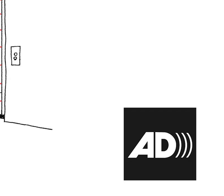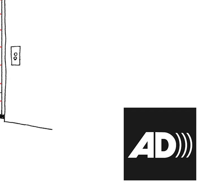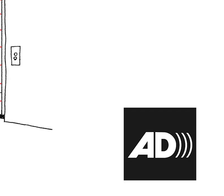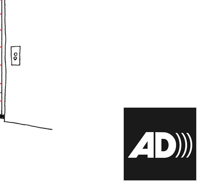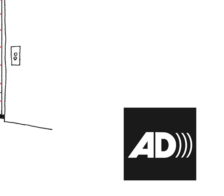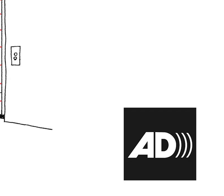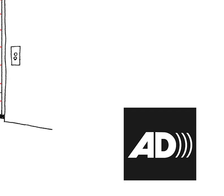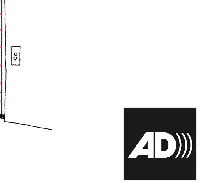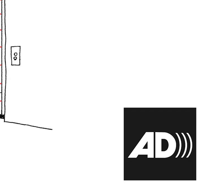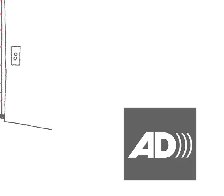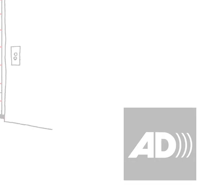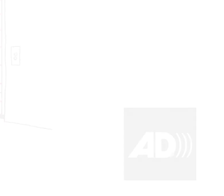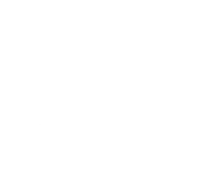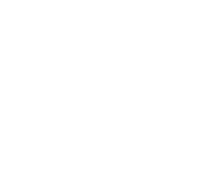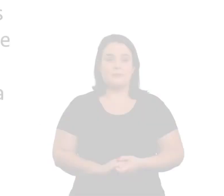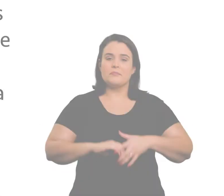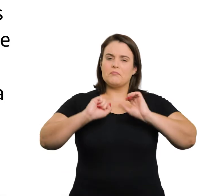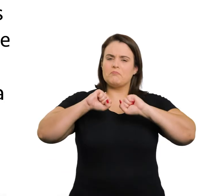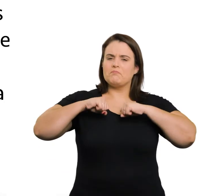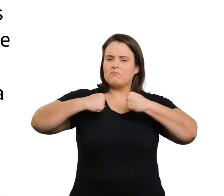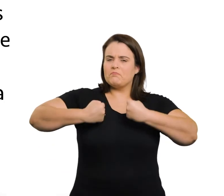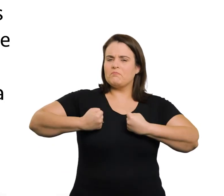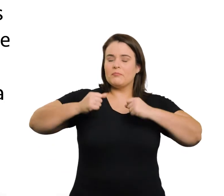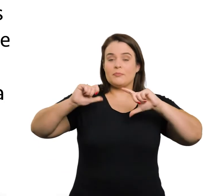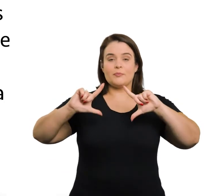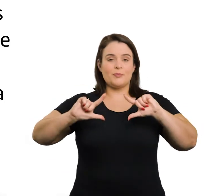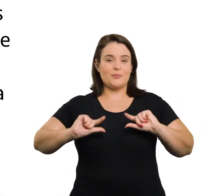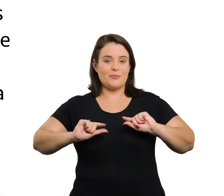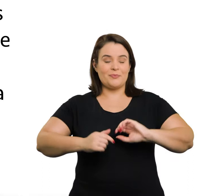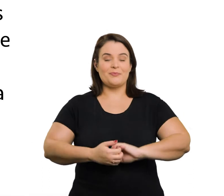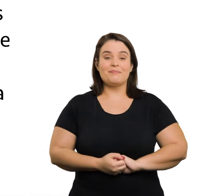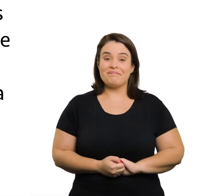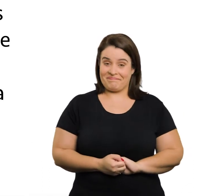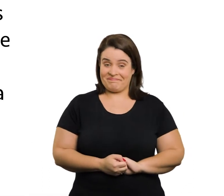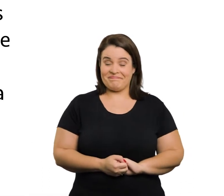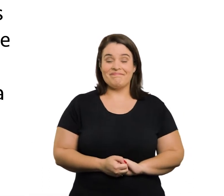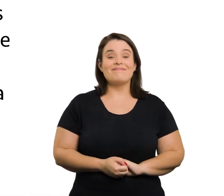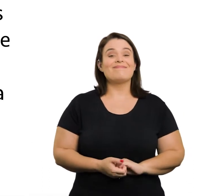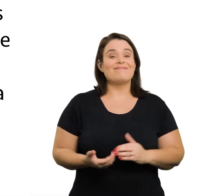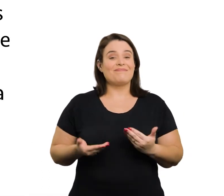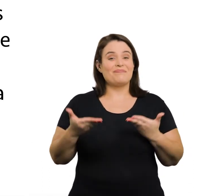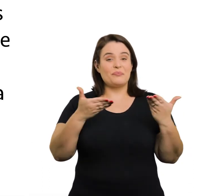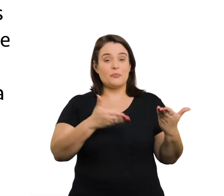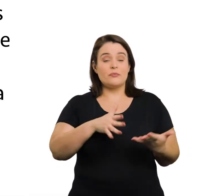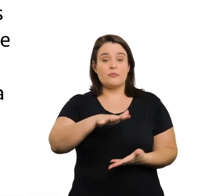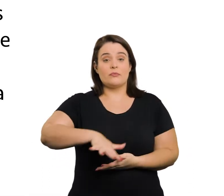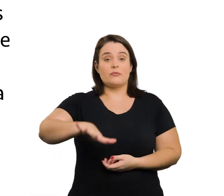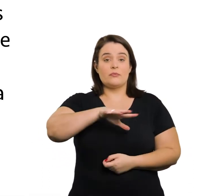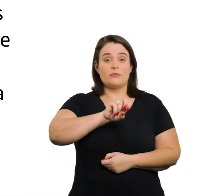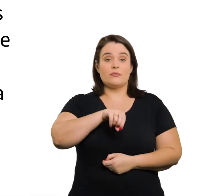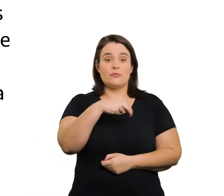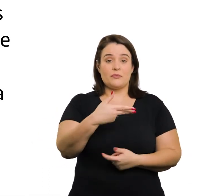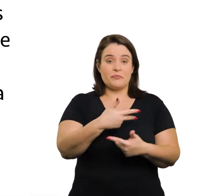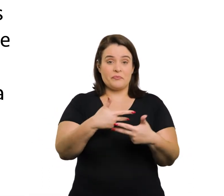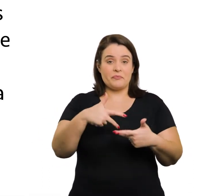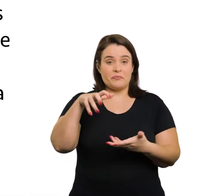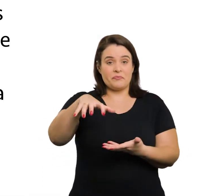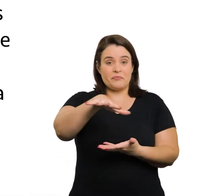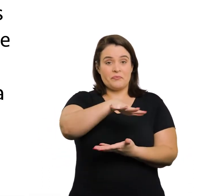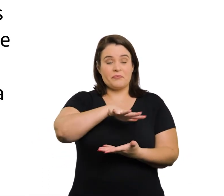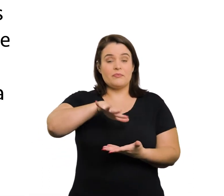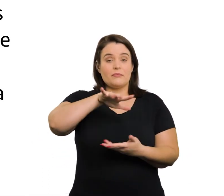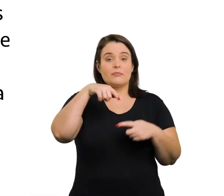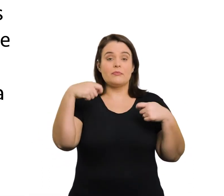de tolerância ao erro. Baixo esforço físico. Nesse princípio, o ambiente ou